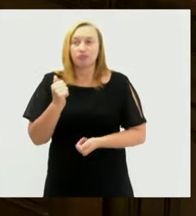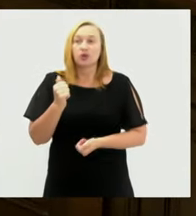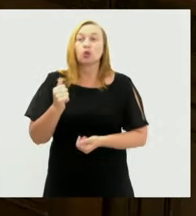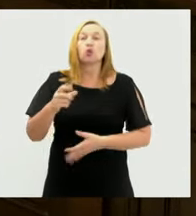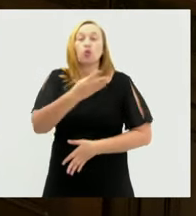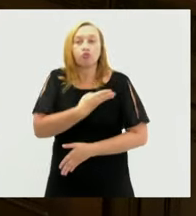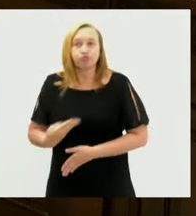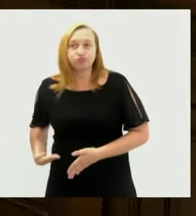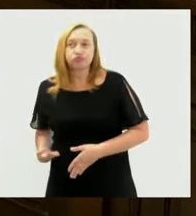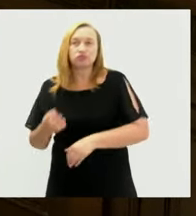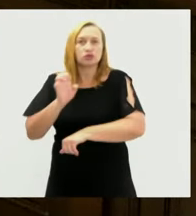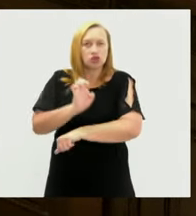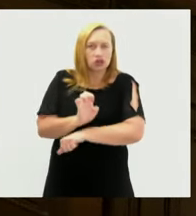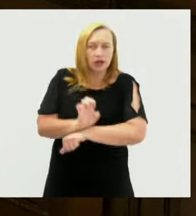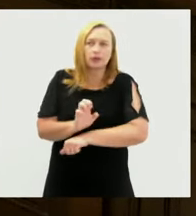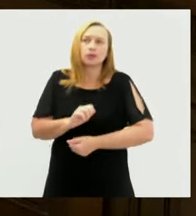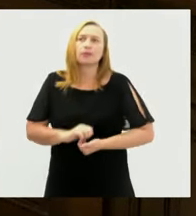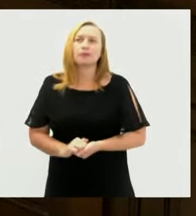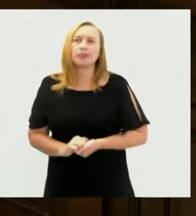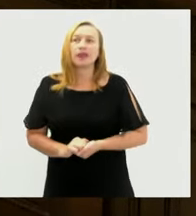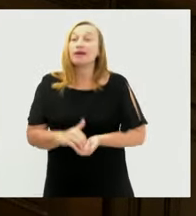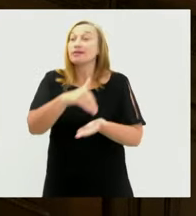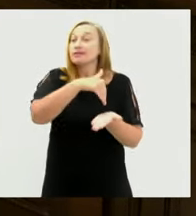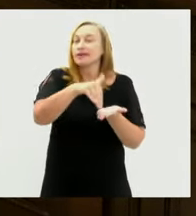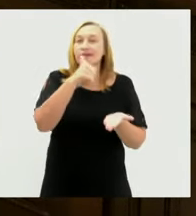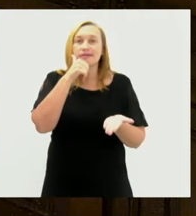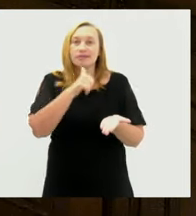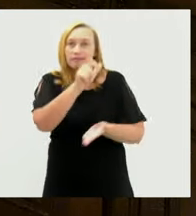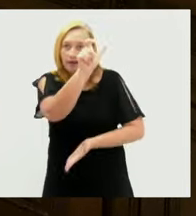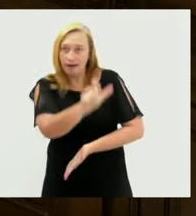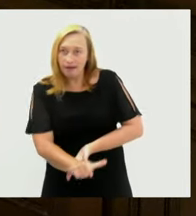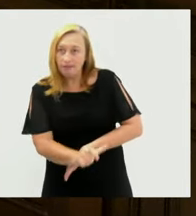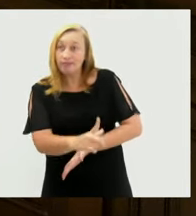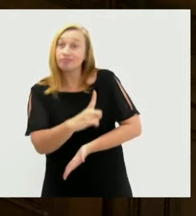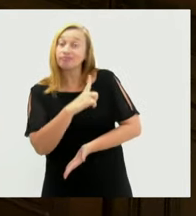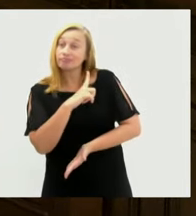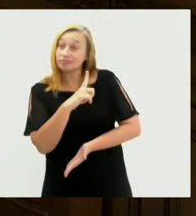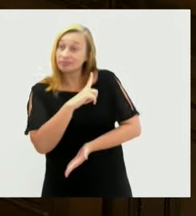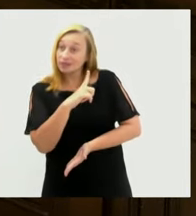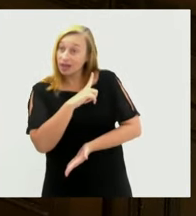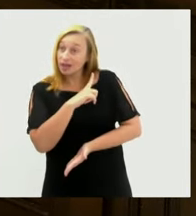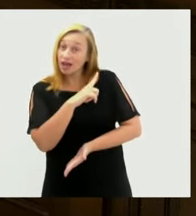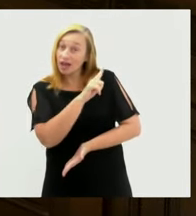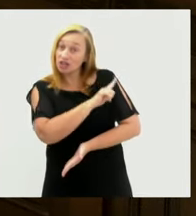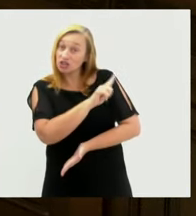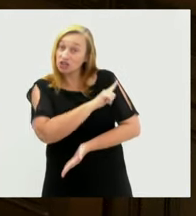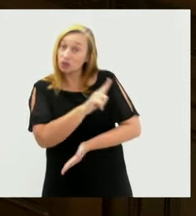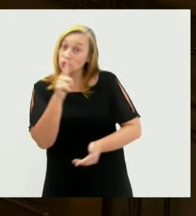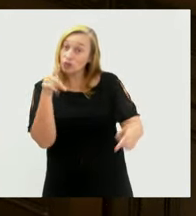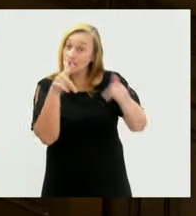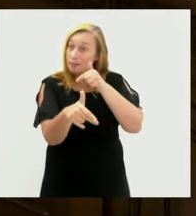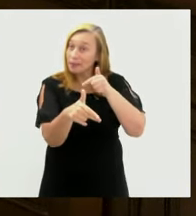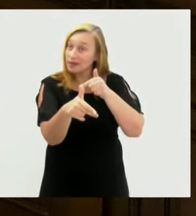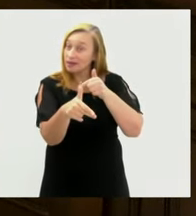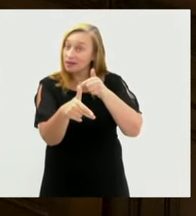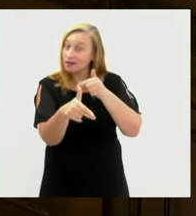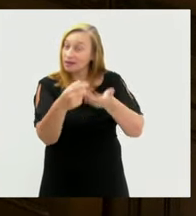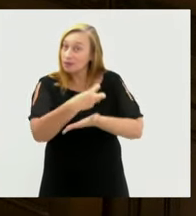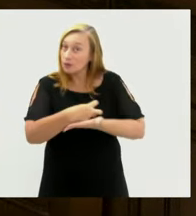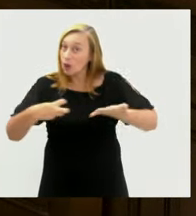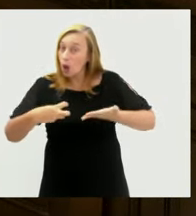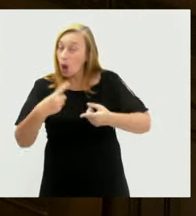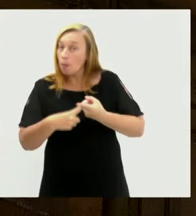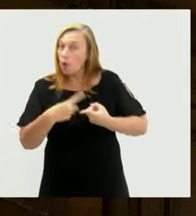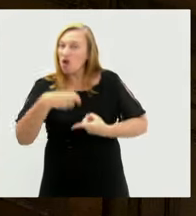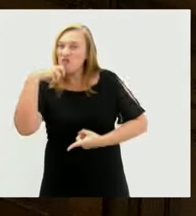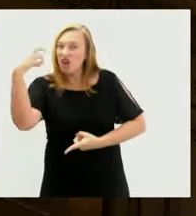Estado para que a secretária tenha a sua gestão interrompida, que seja exonerada, porque é uma